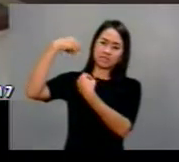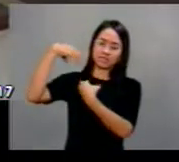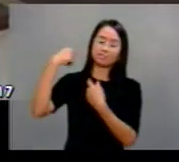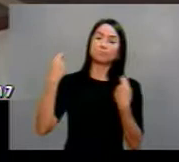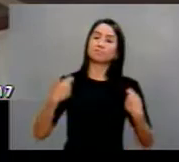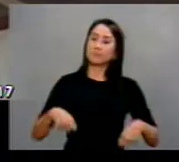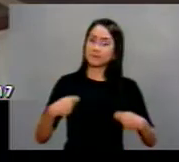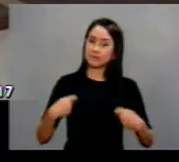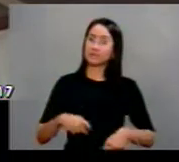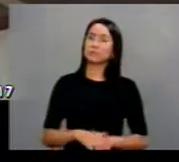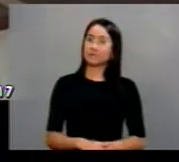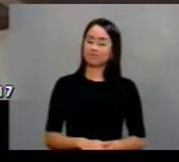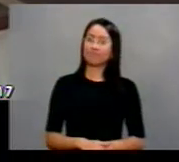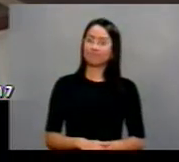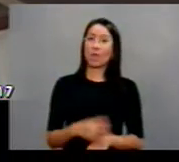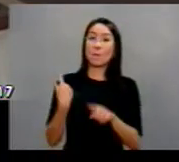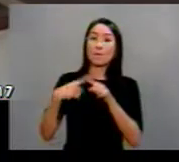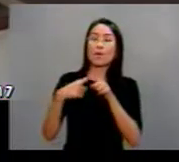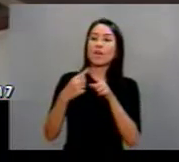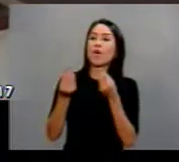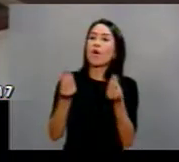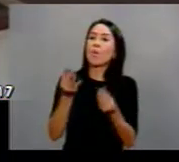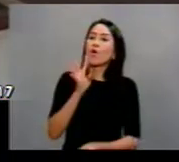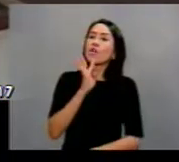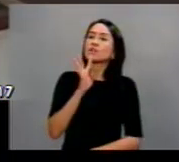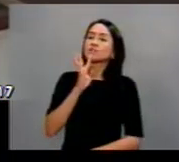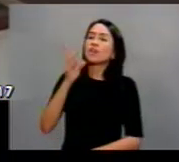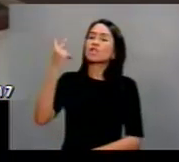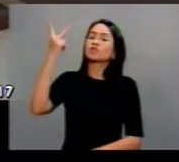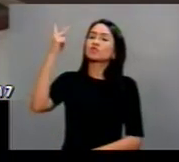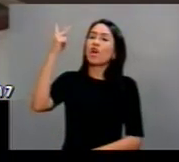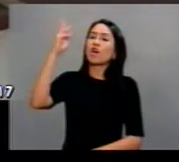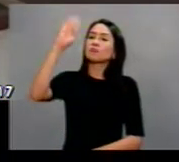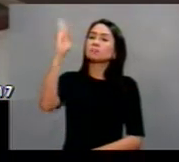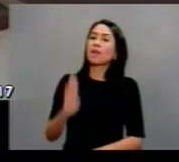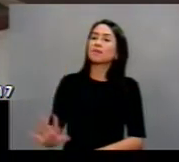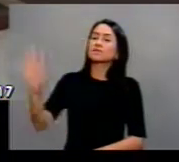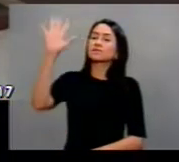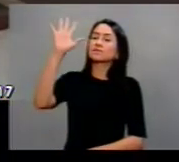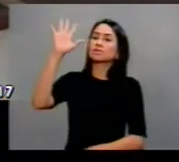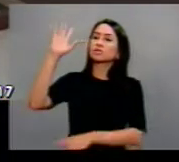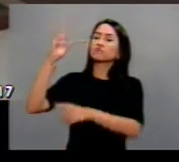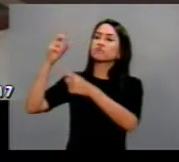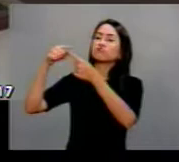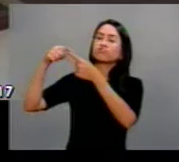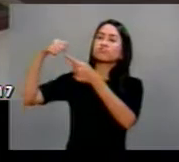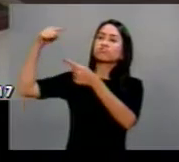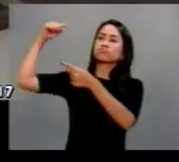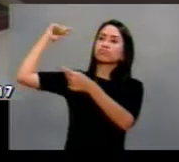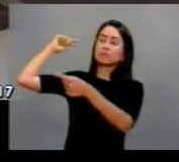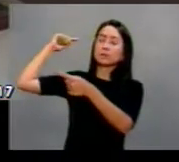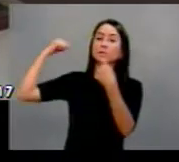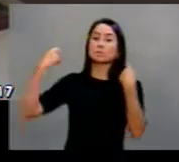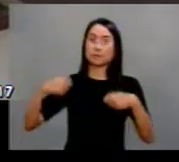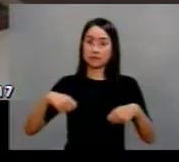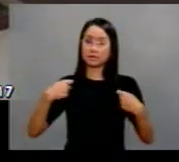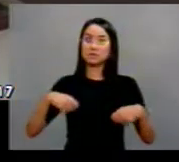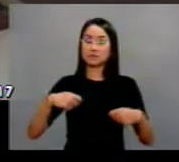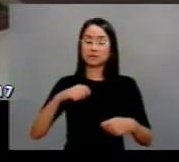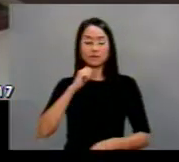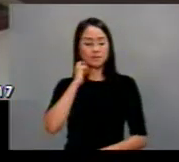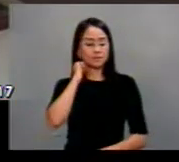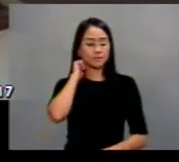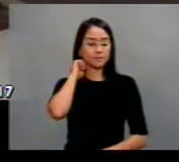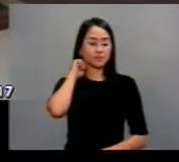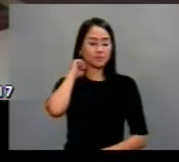nos precederam se encontraram em situações mais duras e mais adversas do que aqui nos encontramos